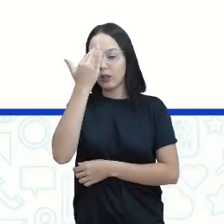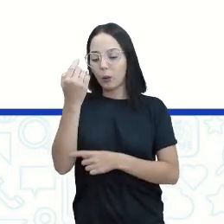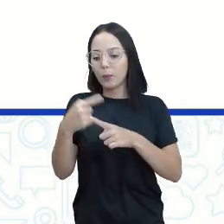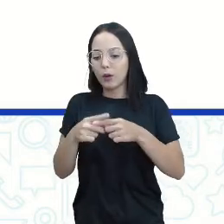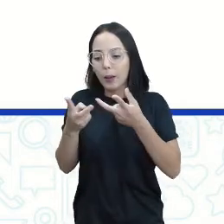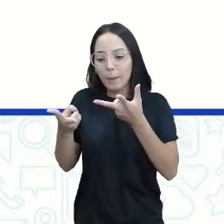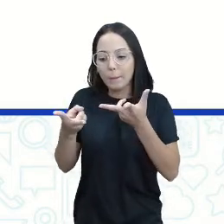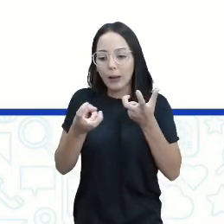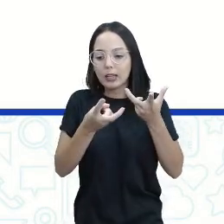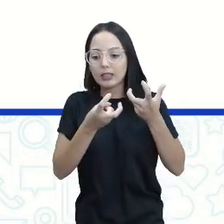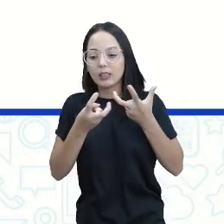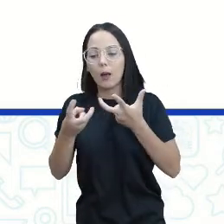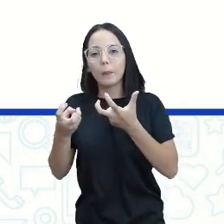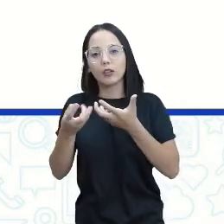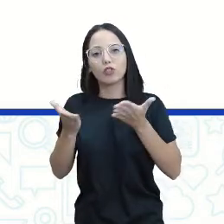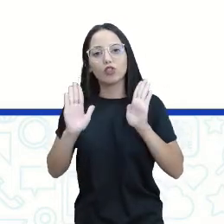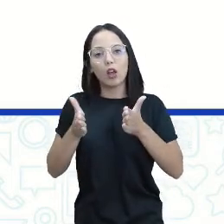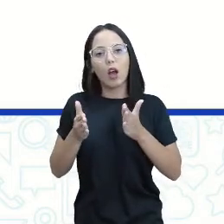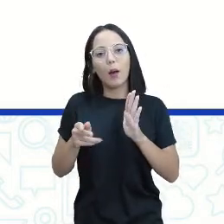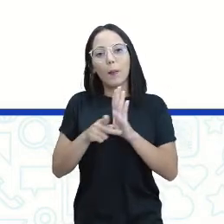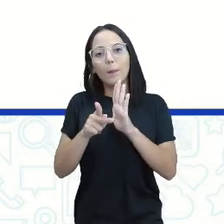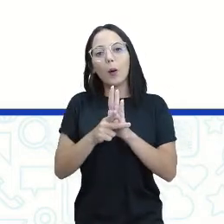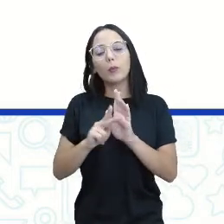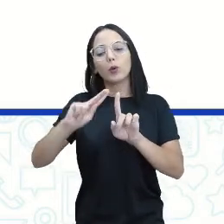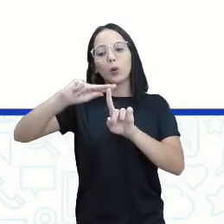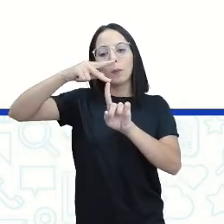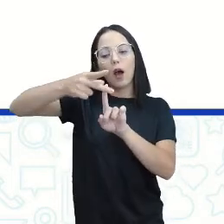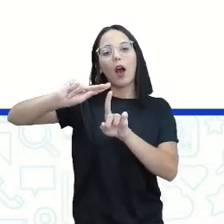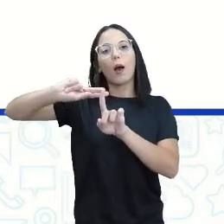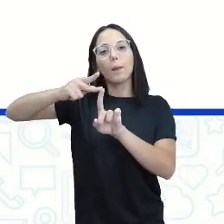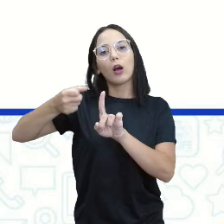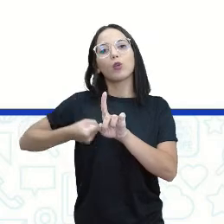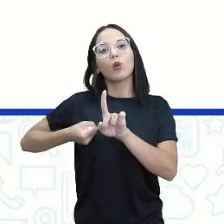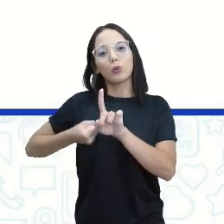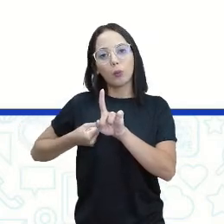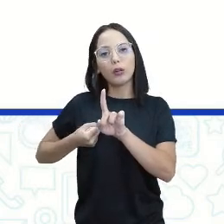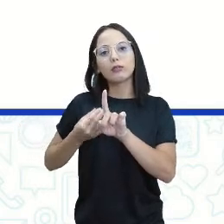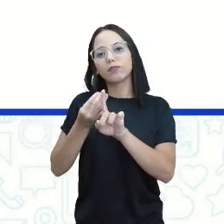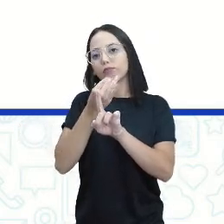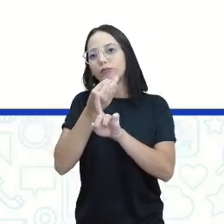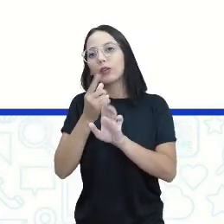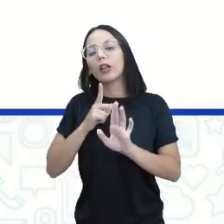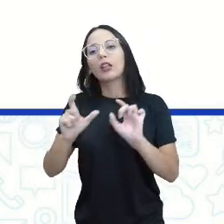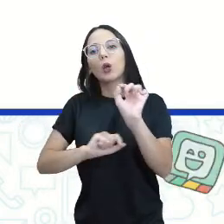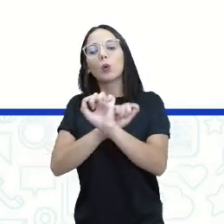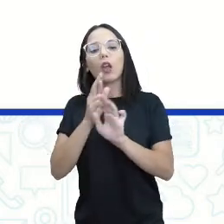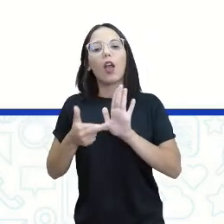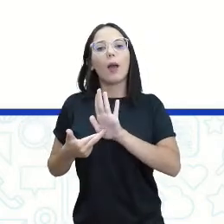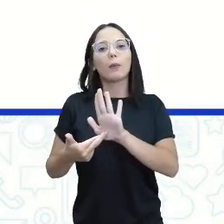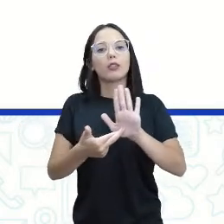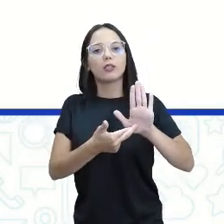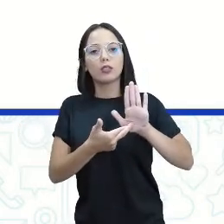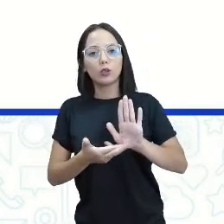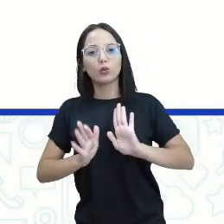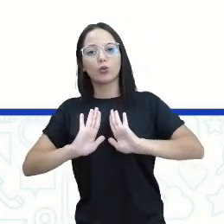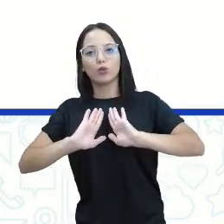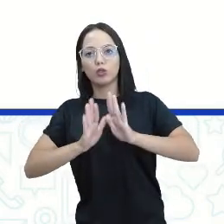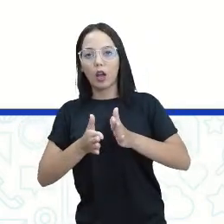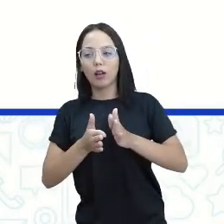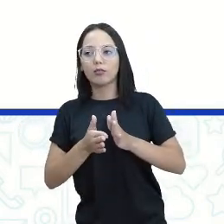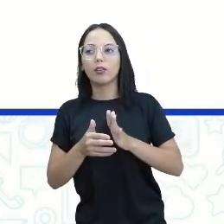vê, você observar a potenciação com o expoente racional, de modo que ele tem a sua representação